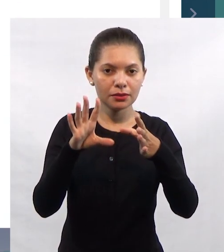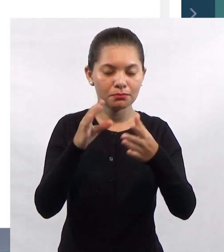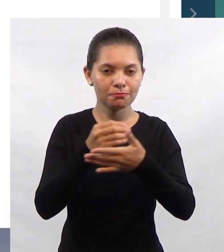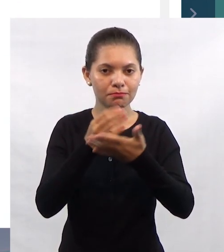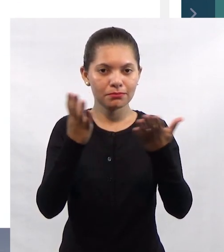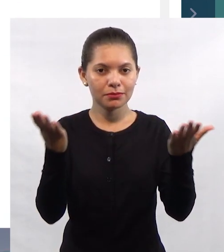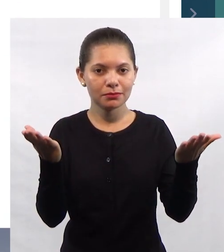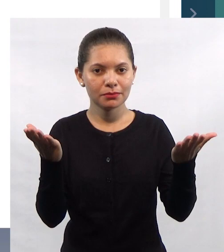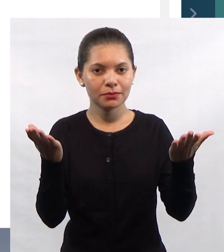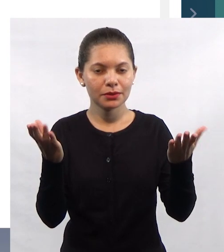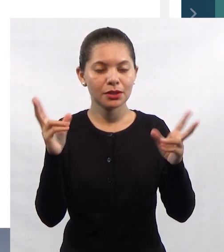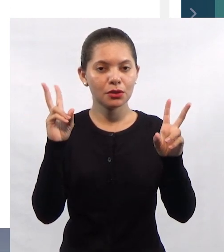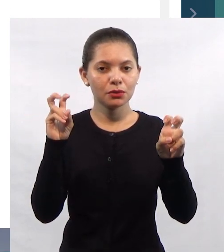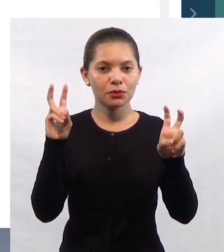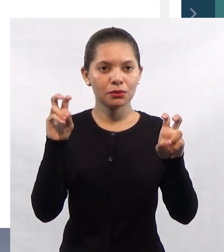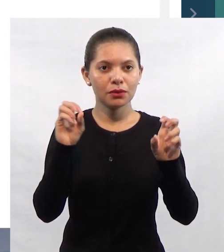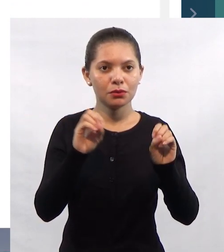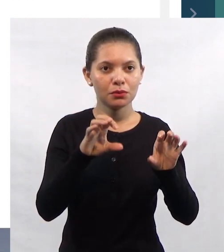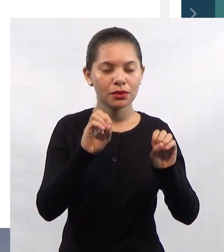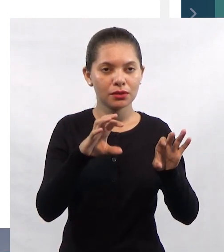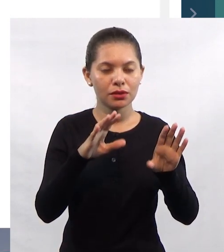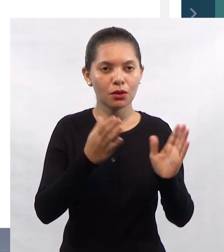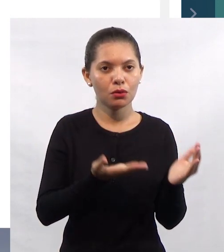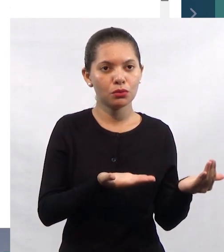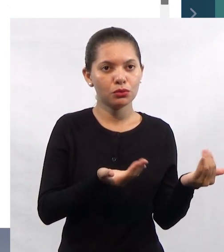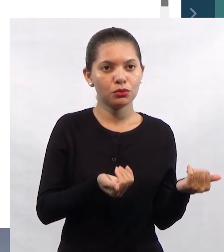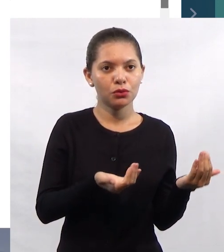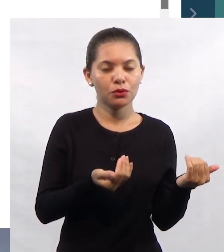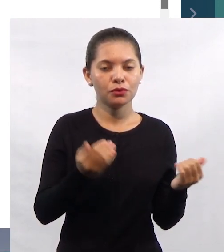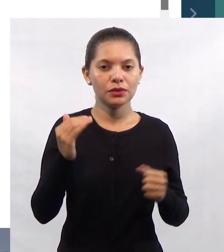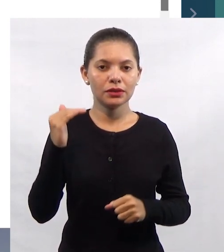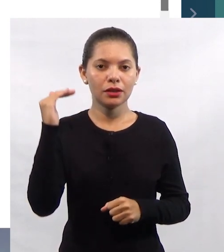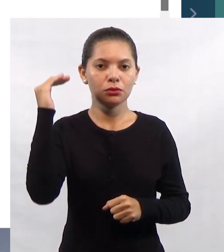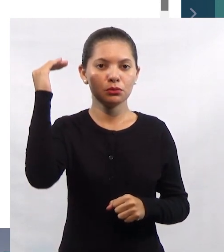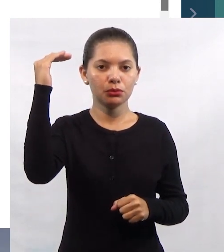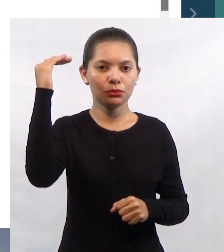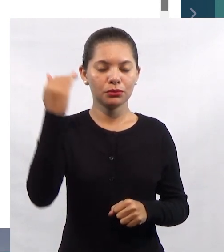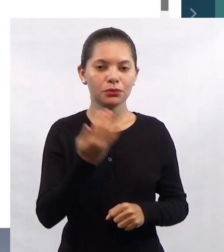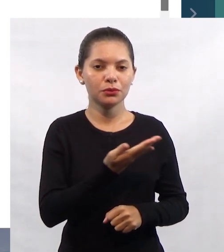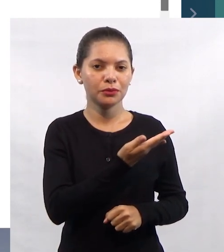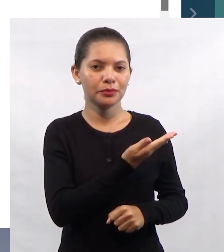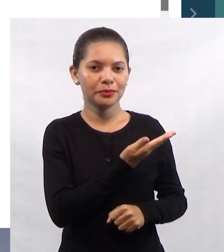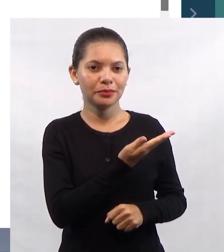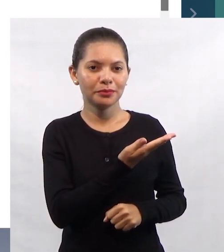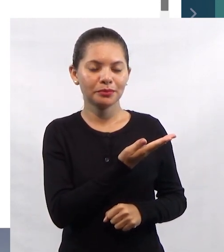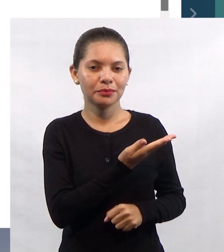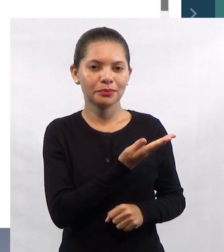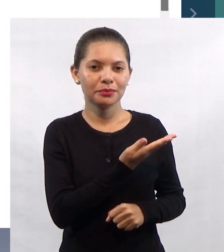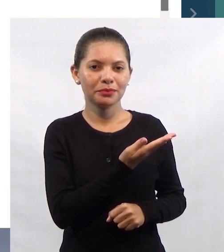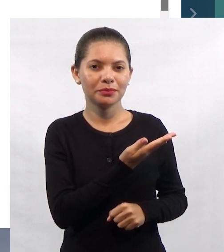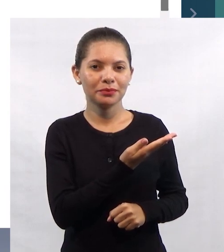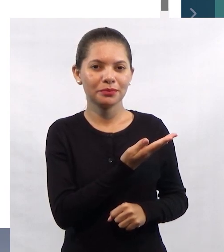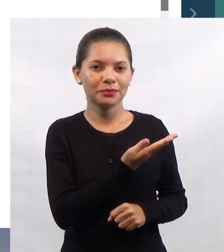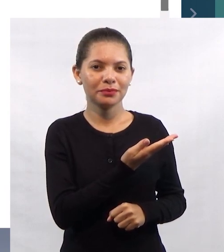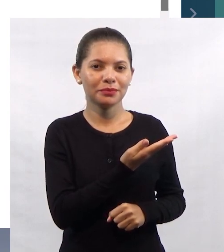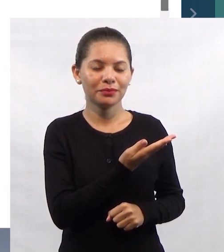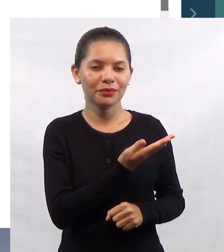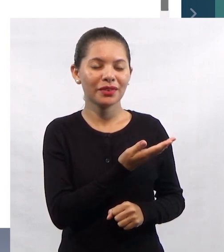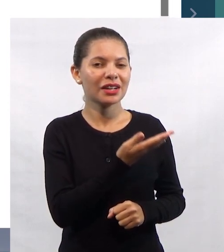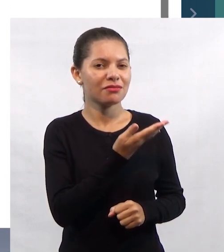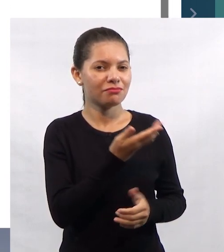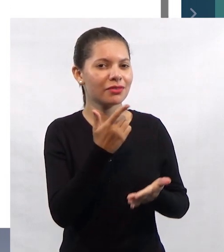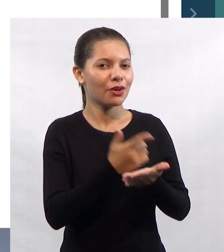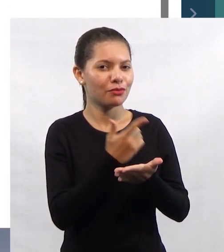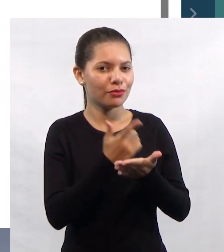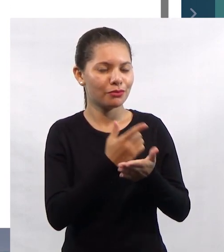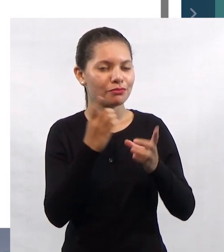Também está disponível na biblioteca virtual esse título, Educação de Jovens e Adultos, do Antônio Rodolfo e da Viviane